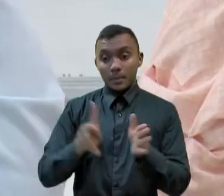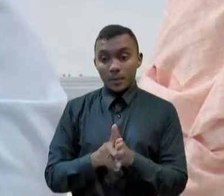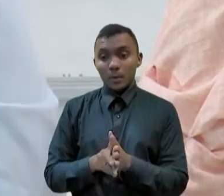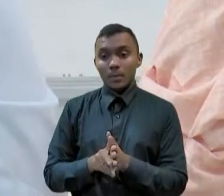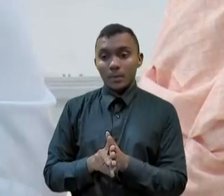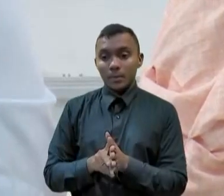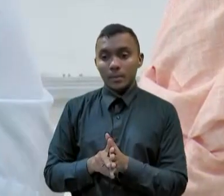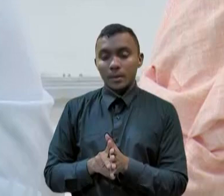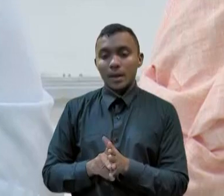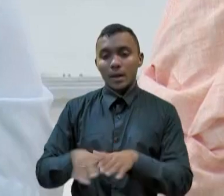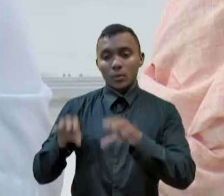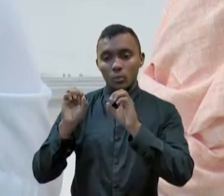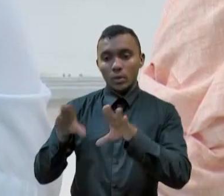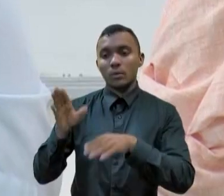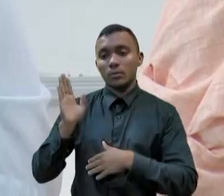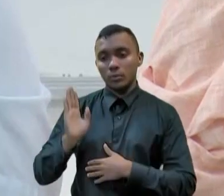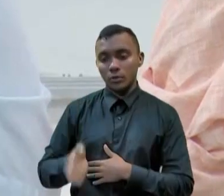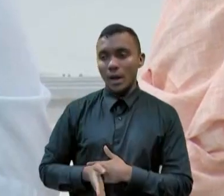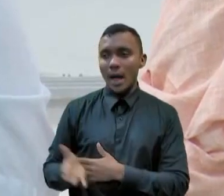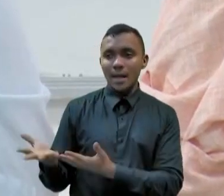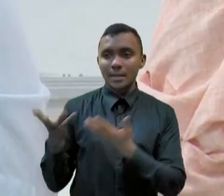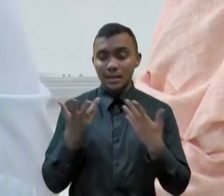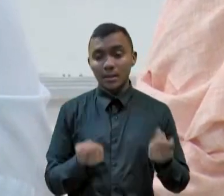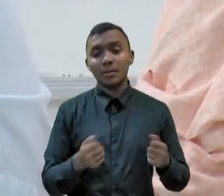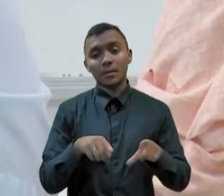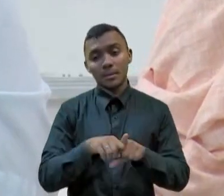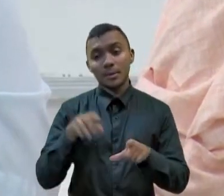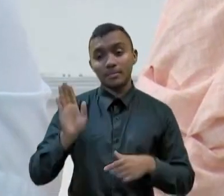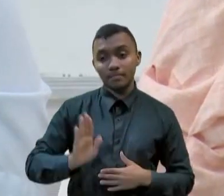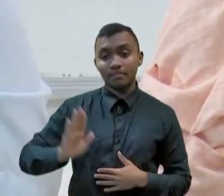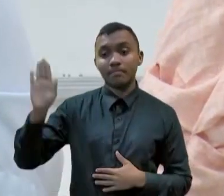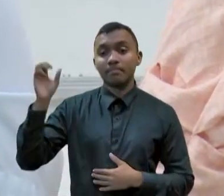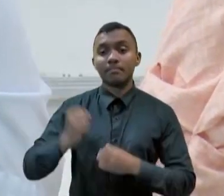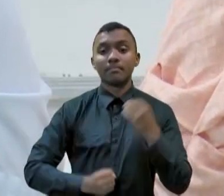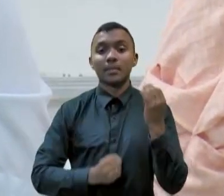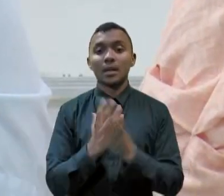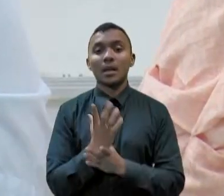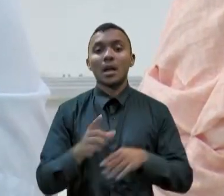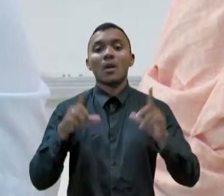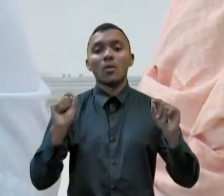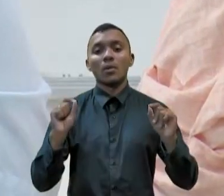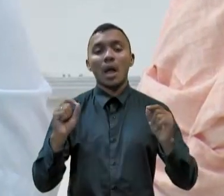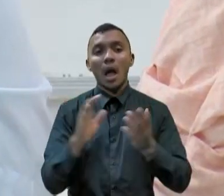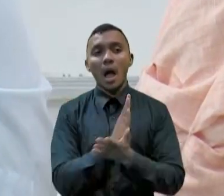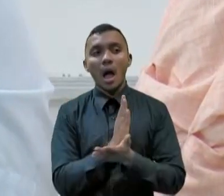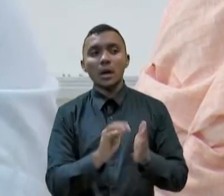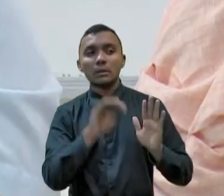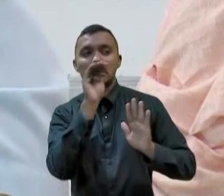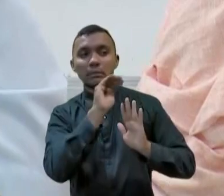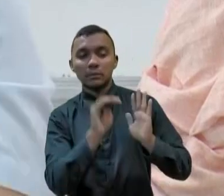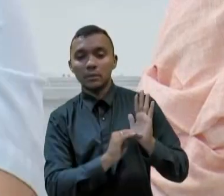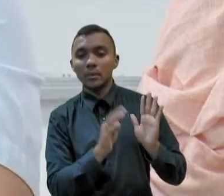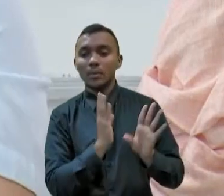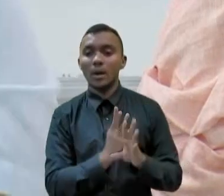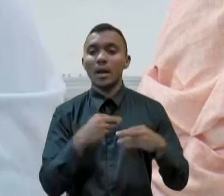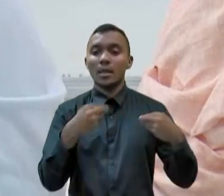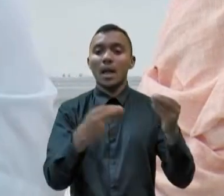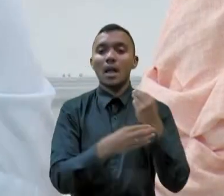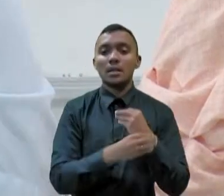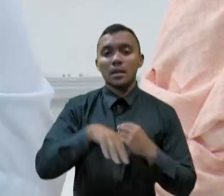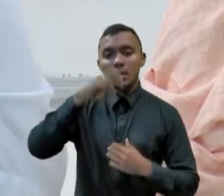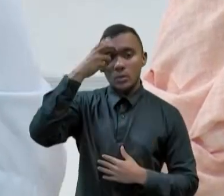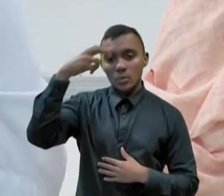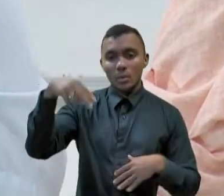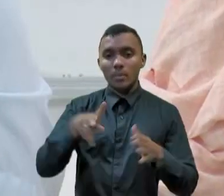que acolheu as demandas e se comprometeu em implantar algumas medidas para assegurar a cultura de paz